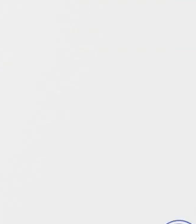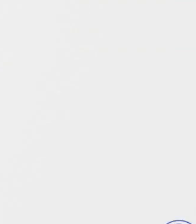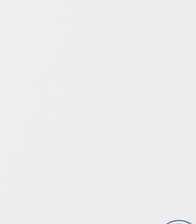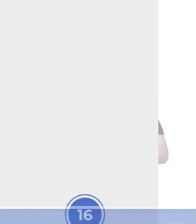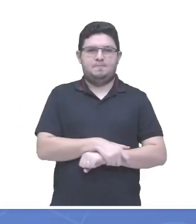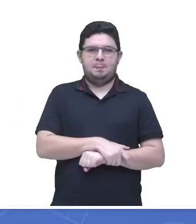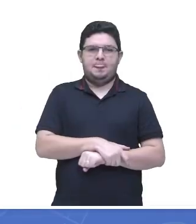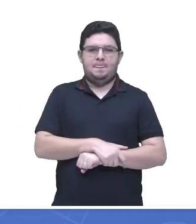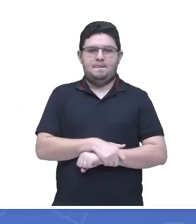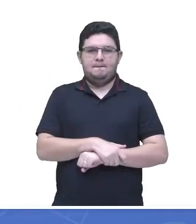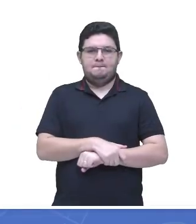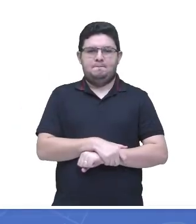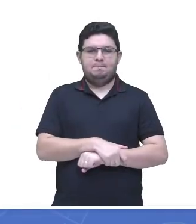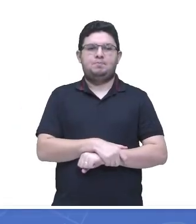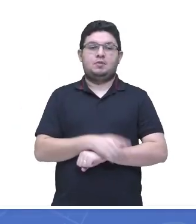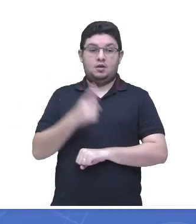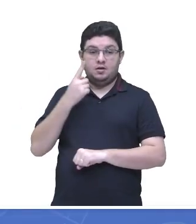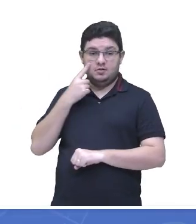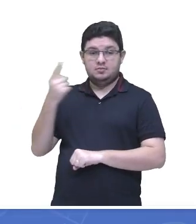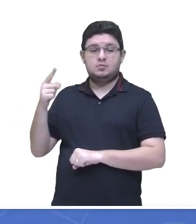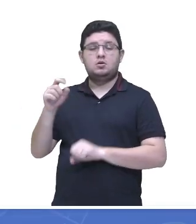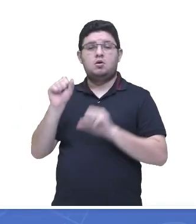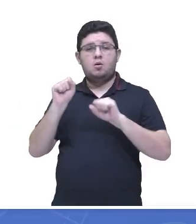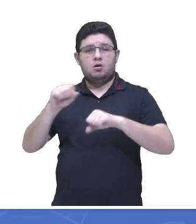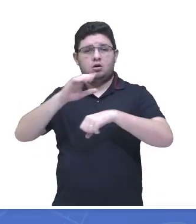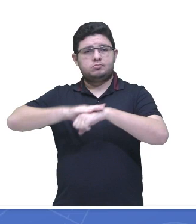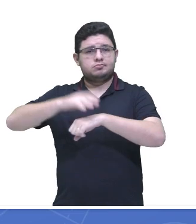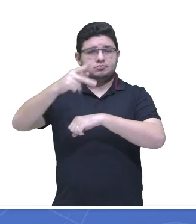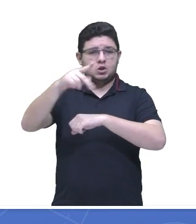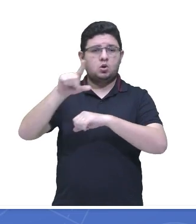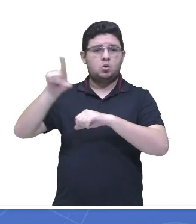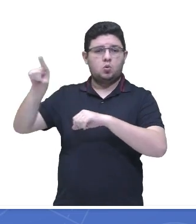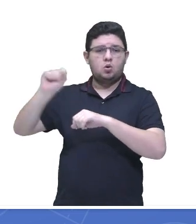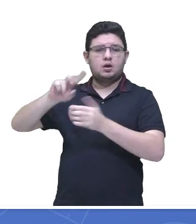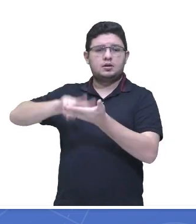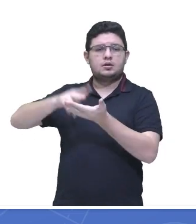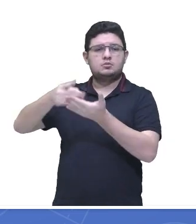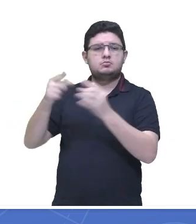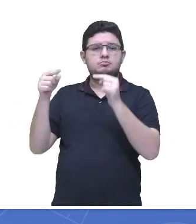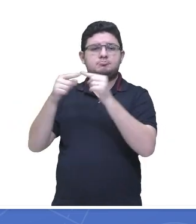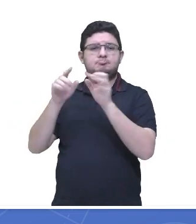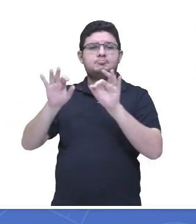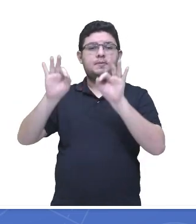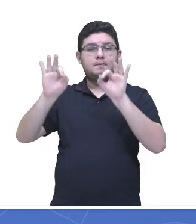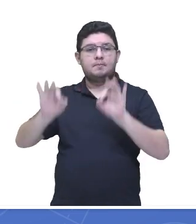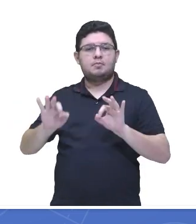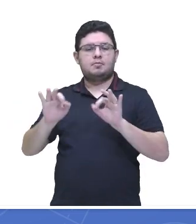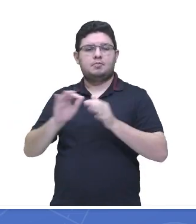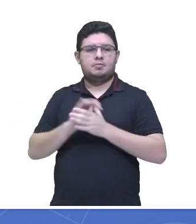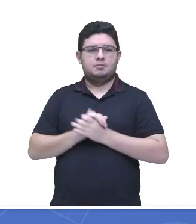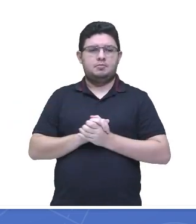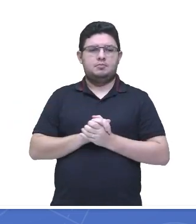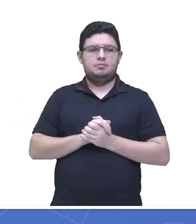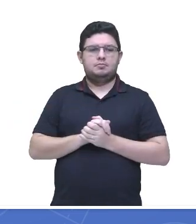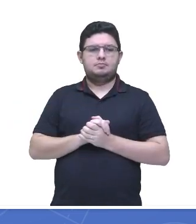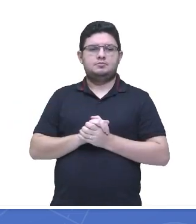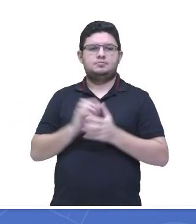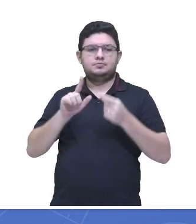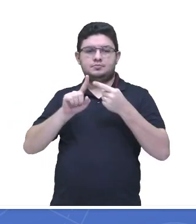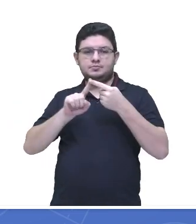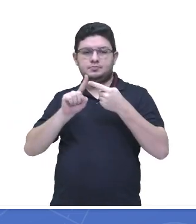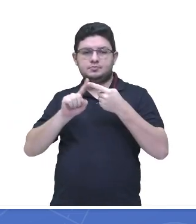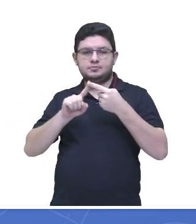Aqui vocês vão escolher a melhor tradução para as palavras formadas a partir dos prefixos a seguir. A number one,